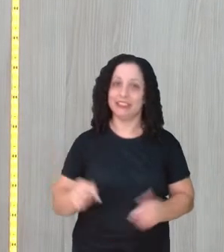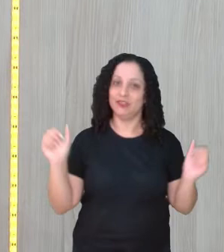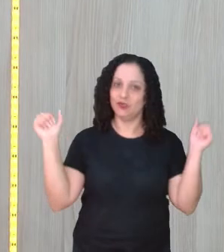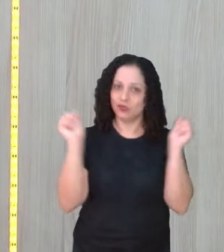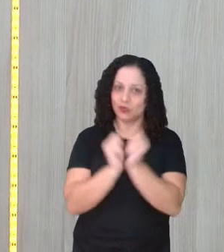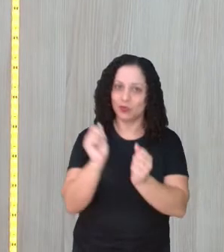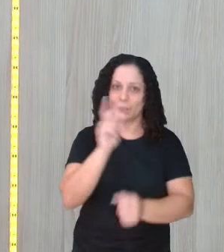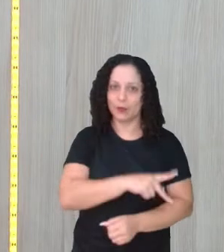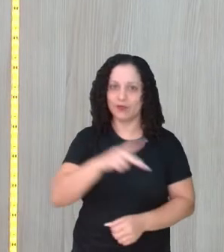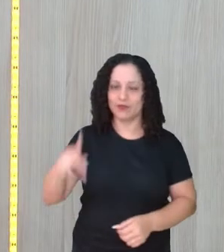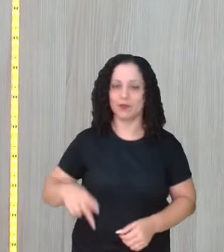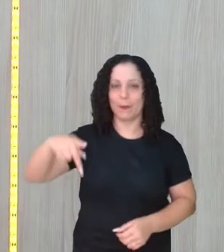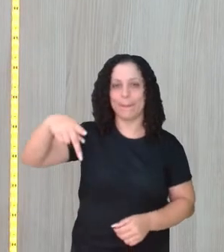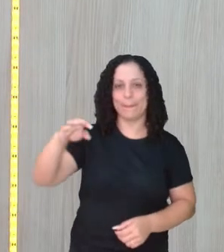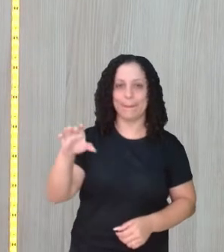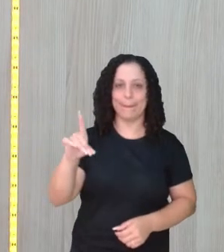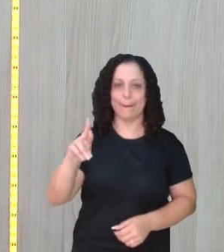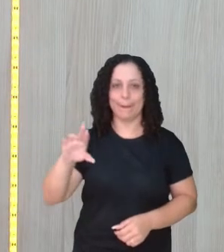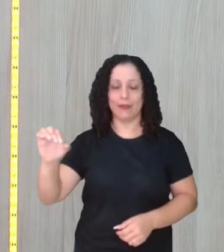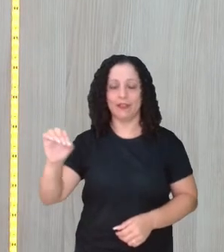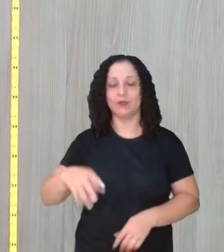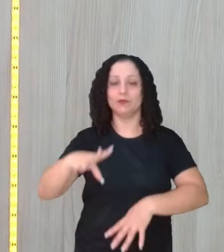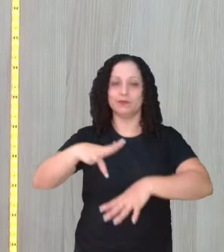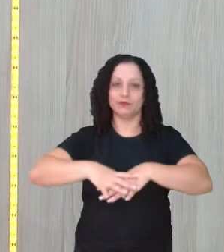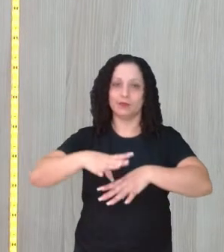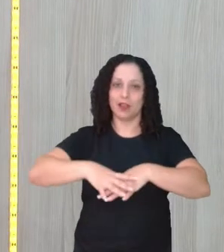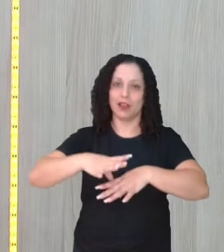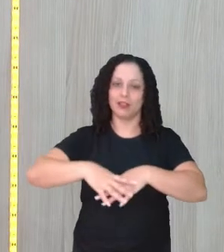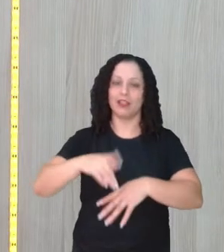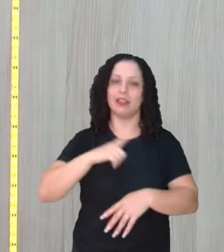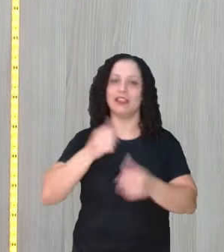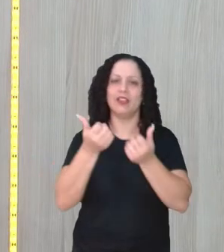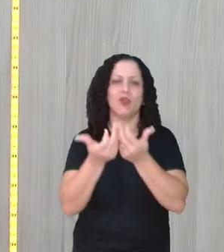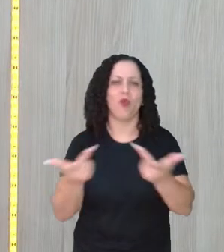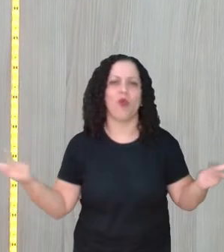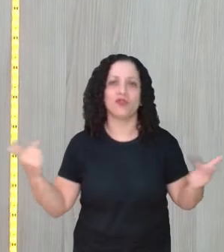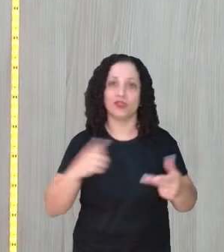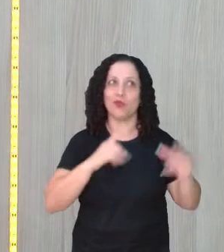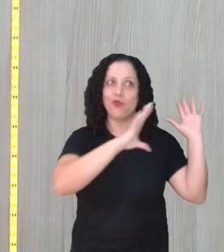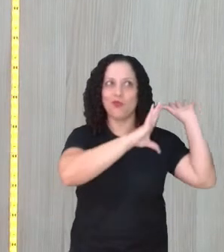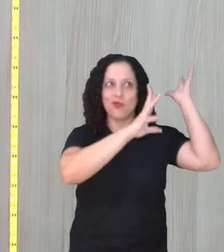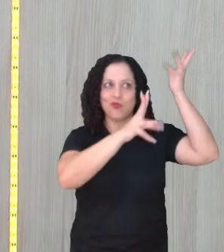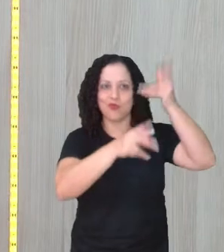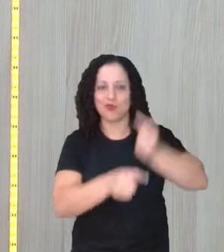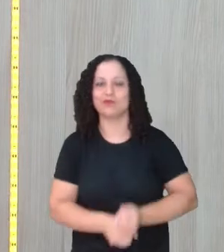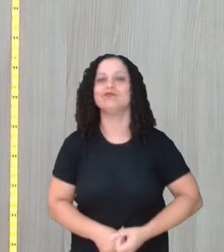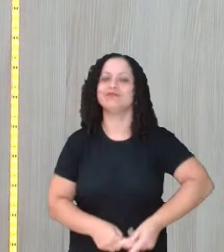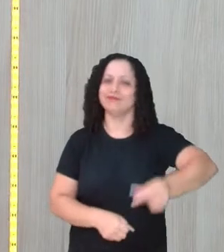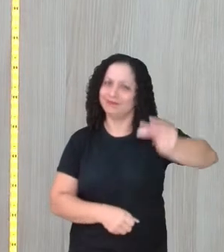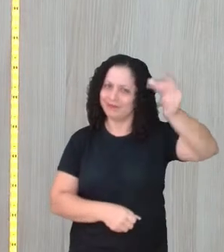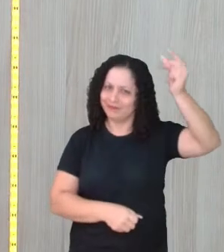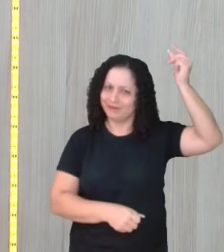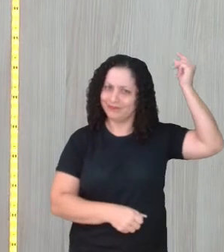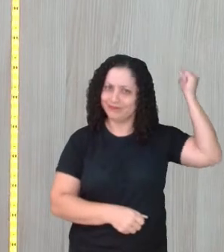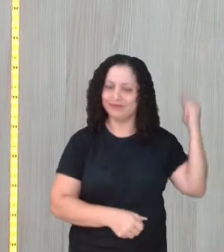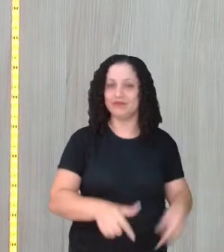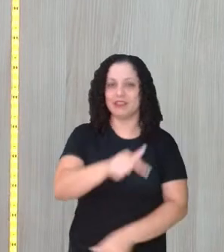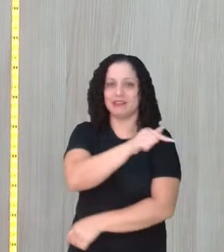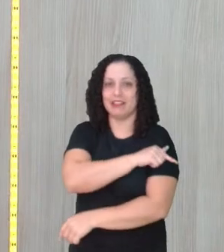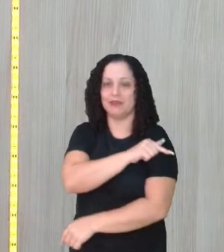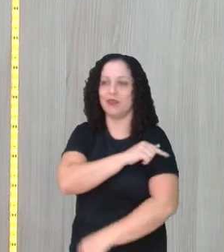né? Aprender matemática junto com vocês. Muita coisa eu estou revisando, tá? Faz um tempinho que eu fiz o 7º